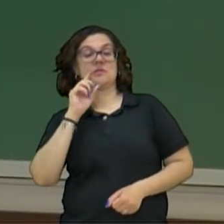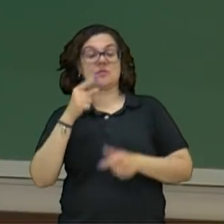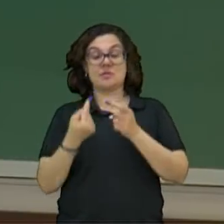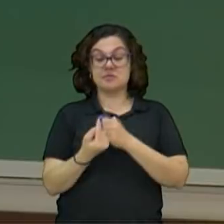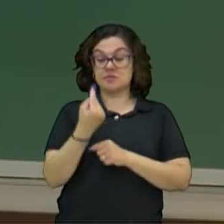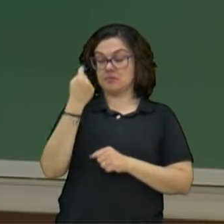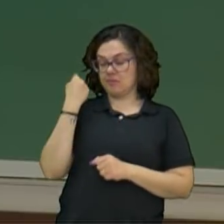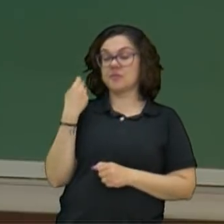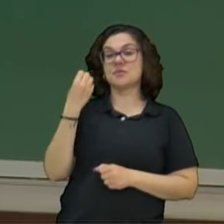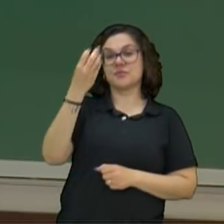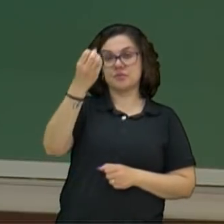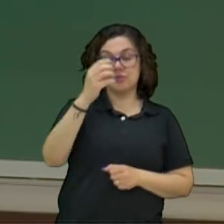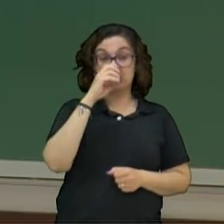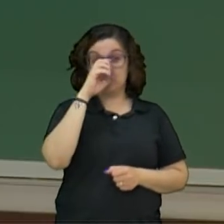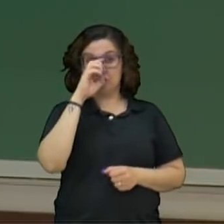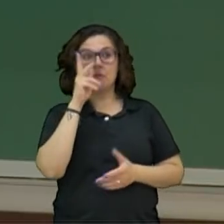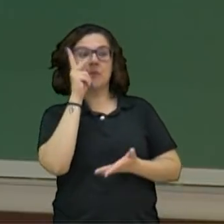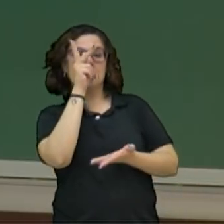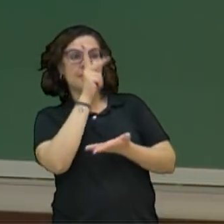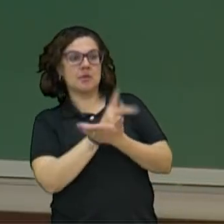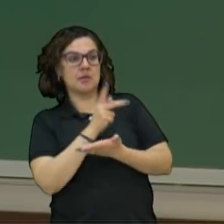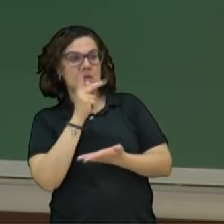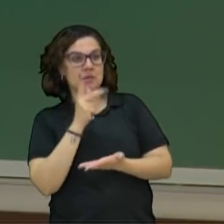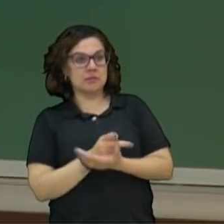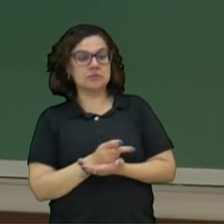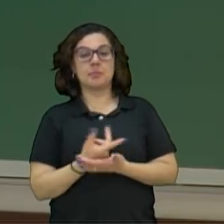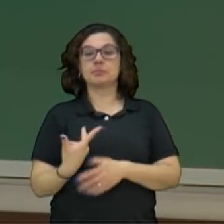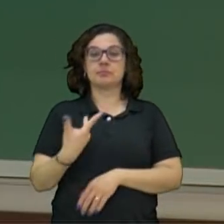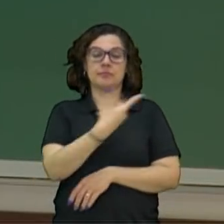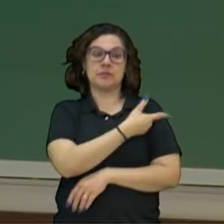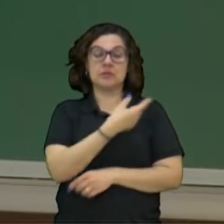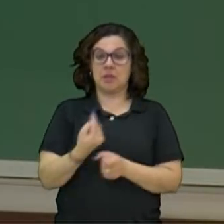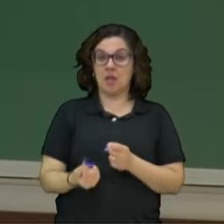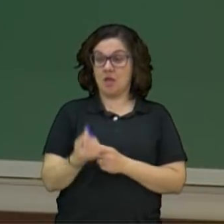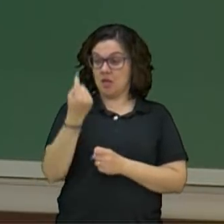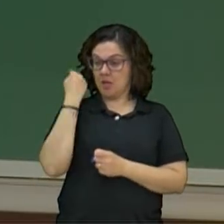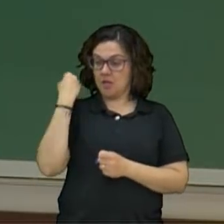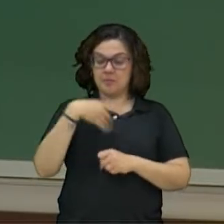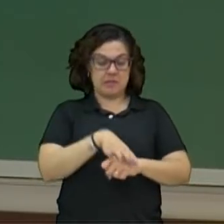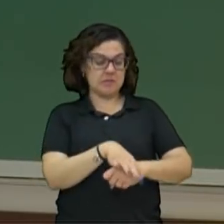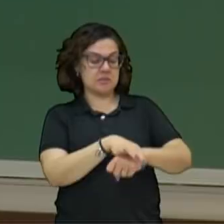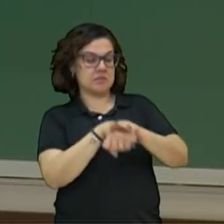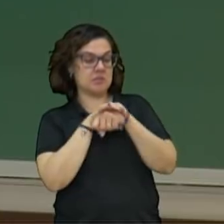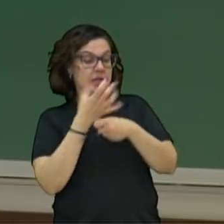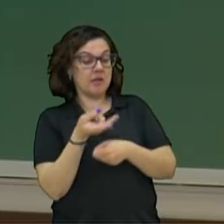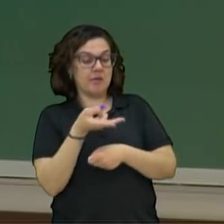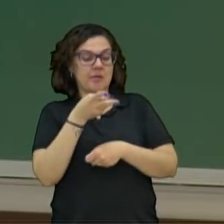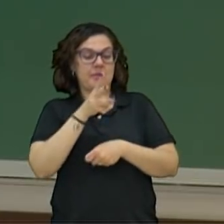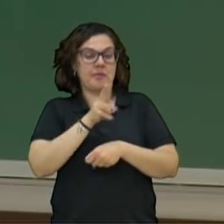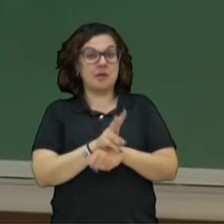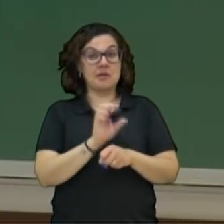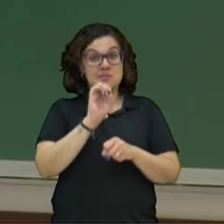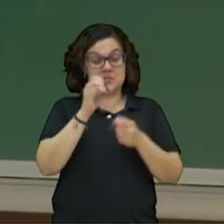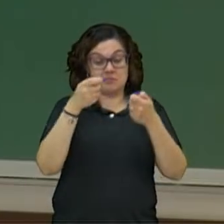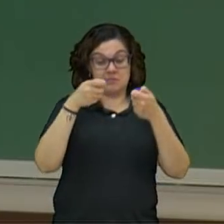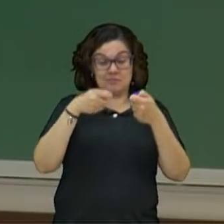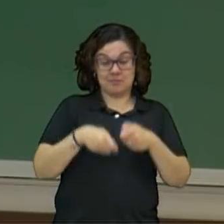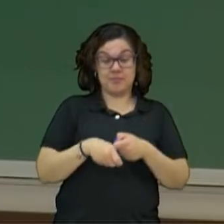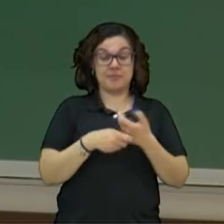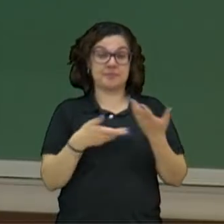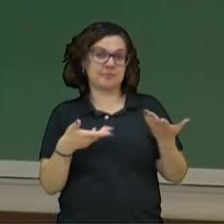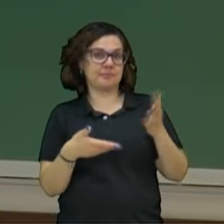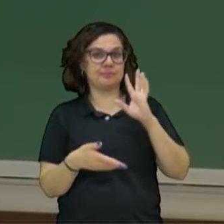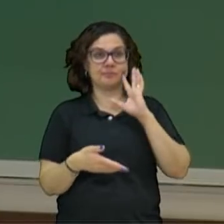antes dela viajar, tá? Então sempre tomar um tempo antes, né? Para garantir estar imune, se precisar, por exemplo,